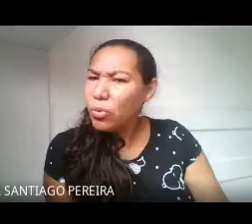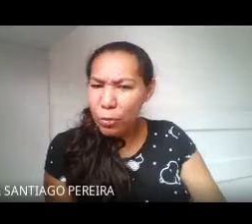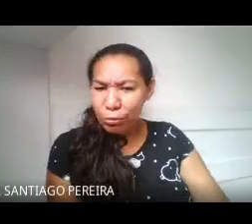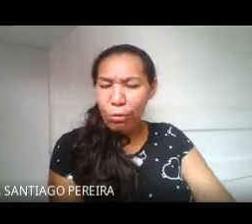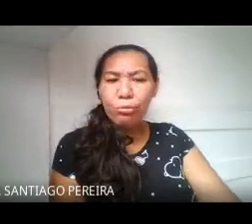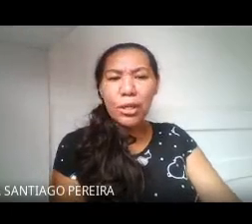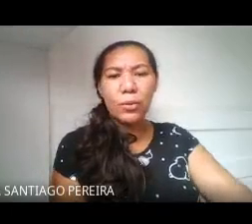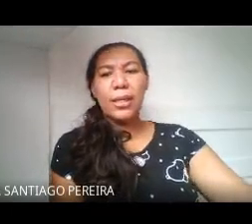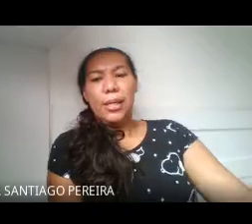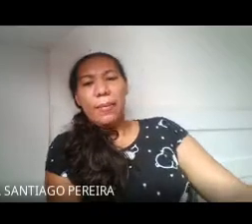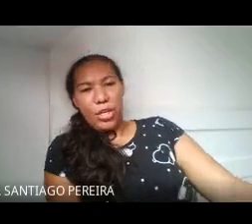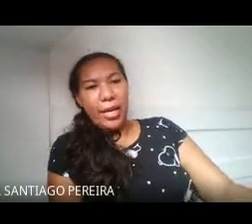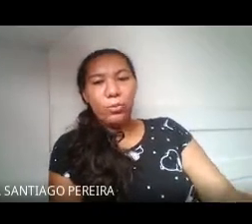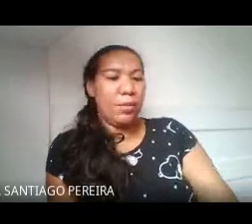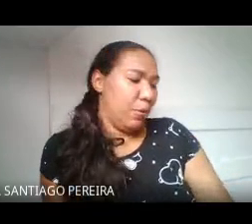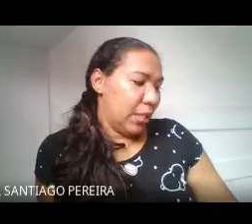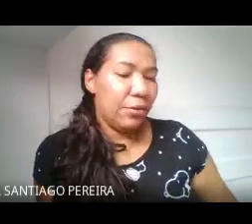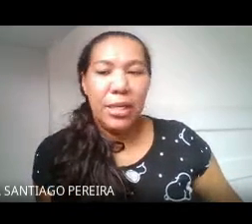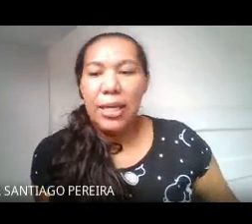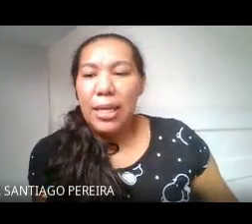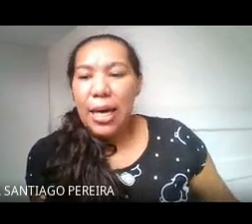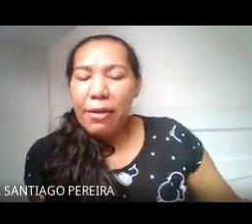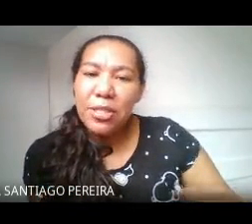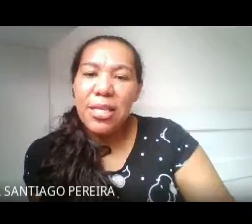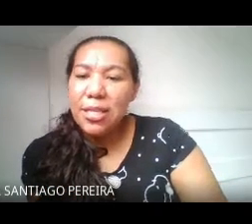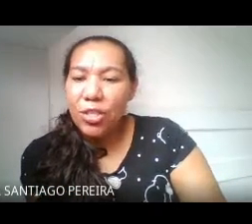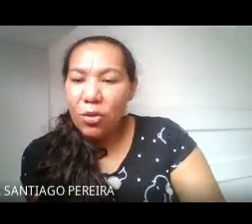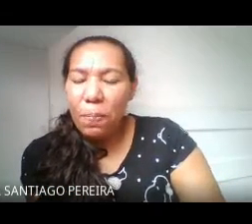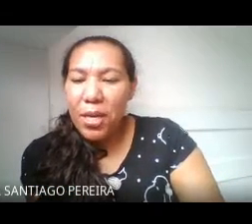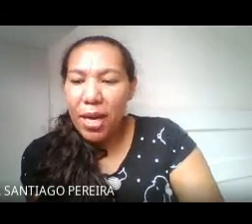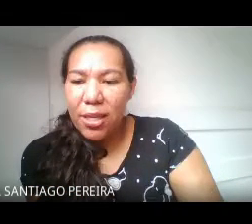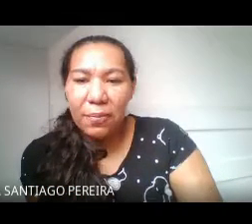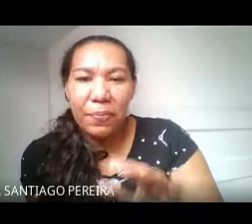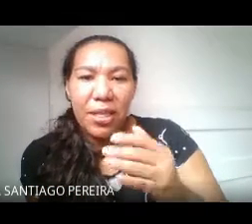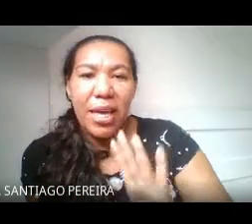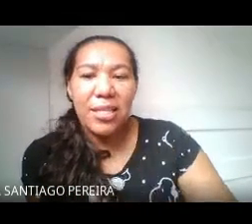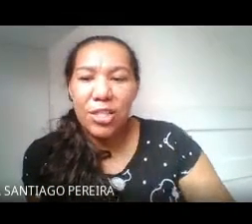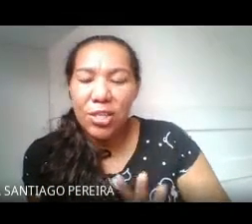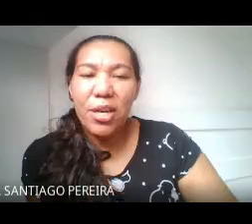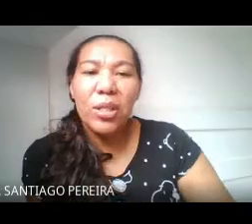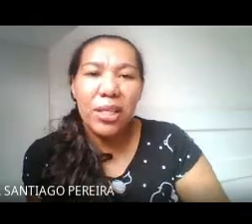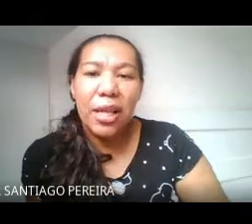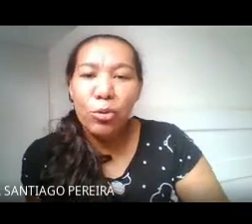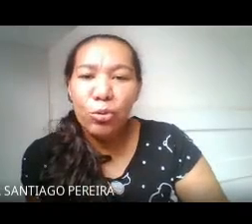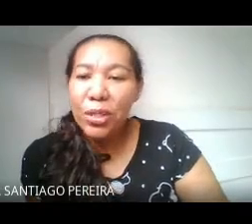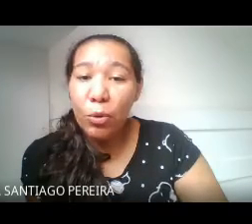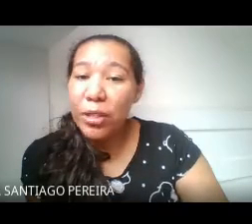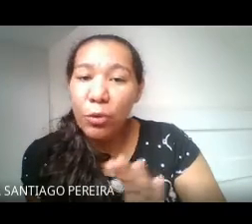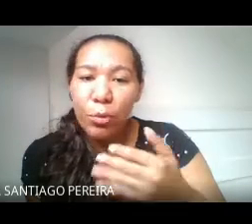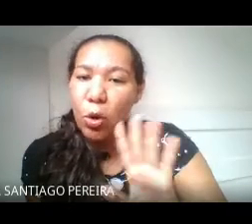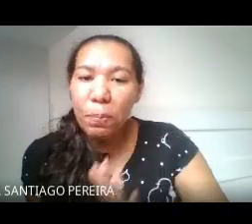1h50, não é muito longo, não. Mas requer um tempinho, claro. Aí vocês assistem, copiem aí e assistem. Esse é o link lá no